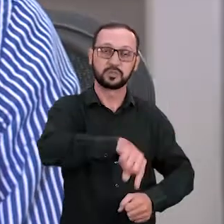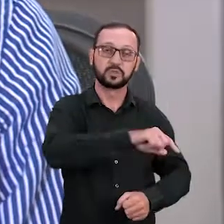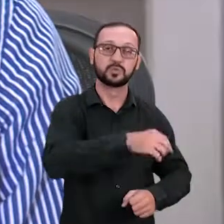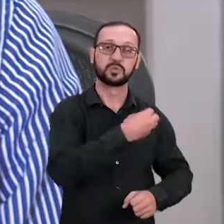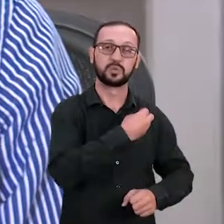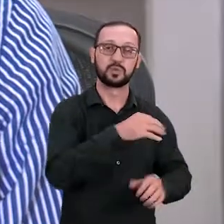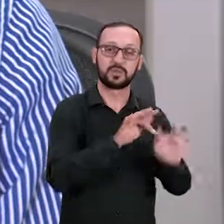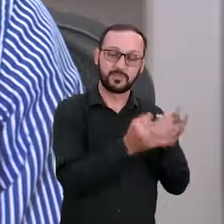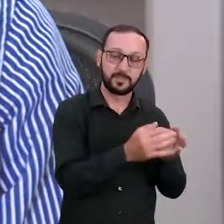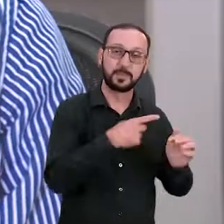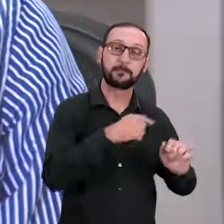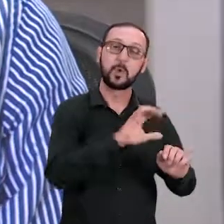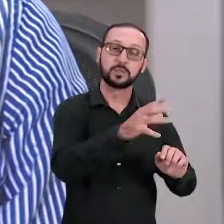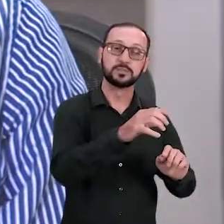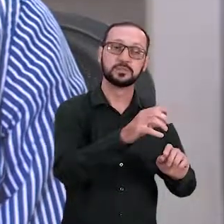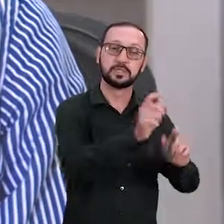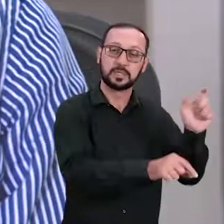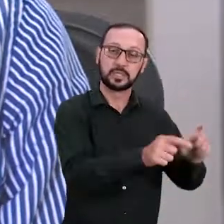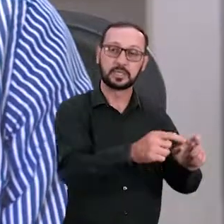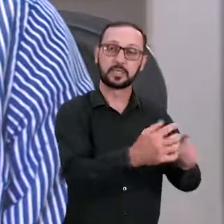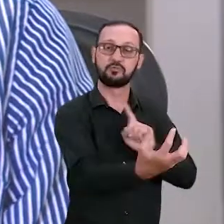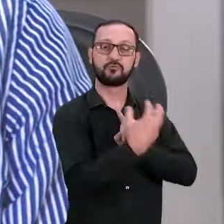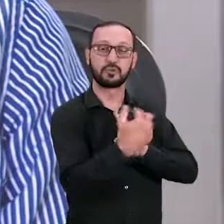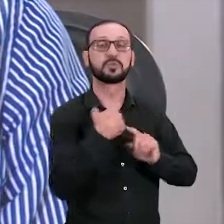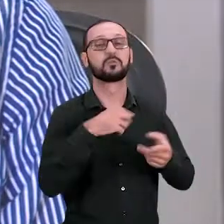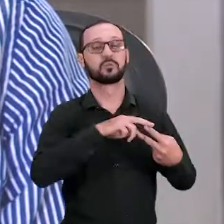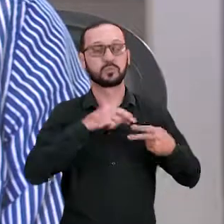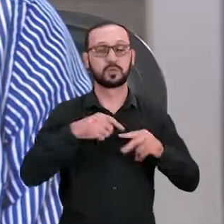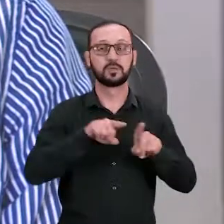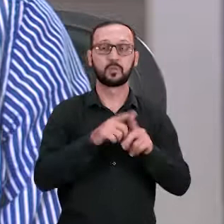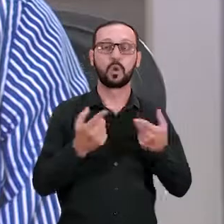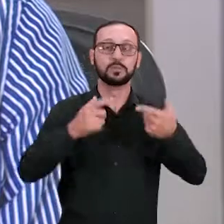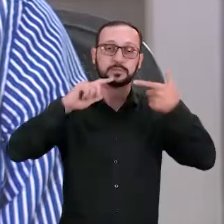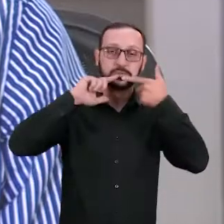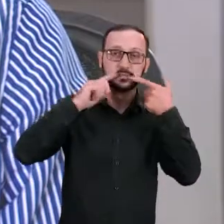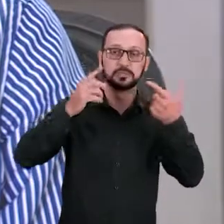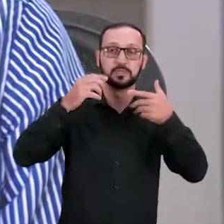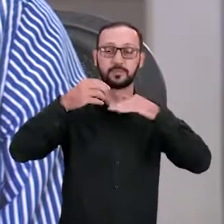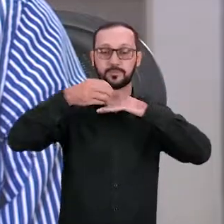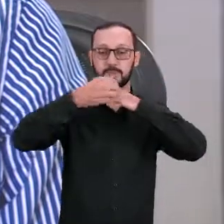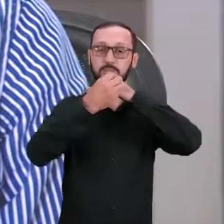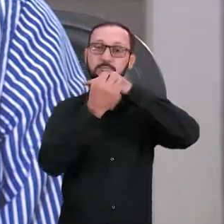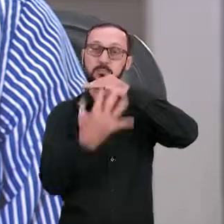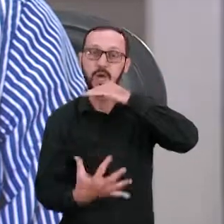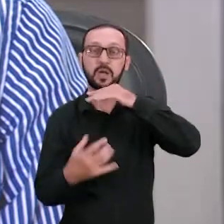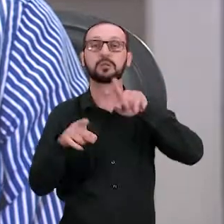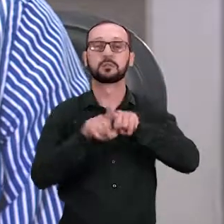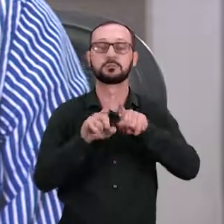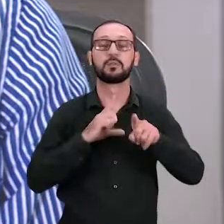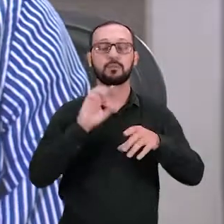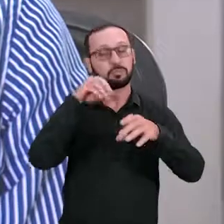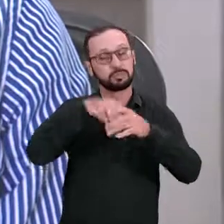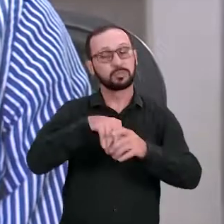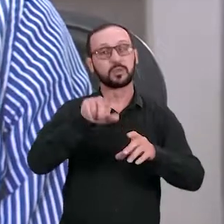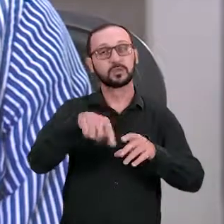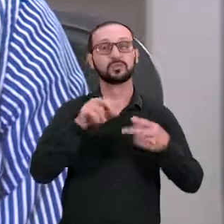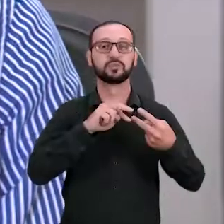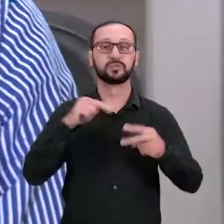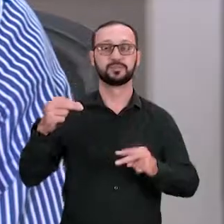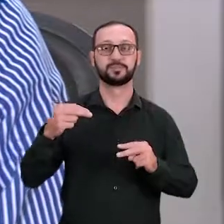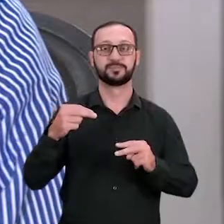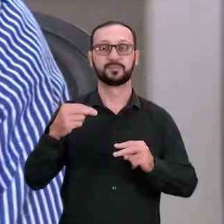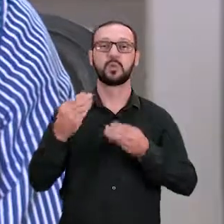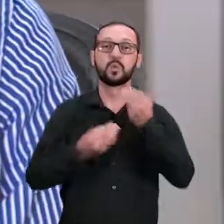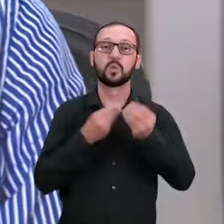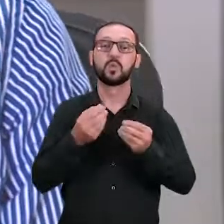é para ser diabético. A depressão, a ansiedade, o bipolar, a esquizofrenia tem um fator genético. Como que